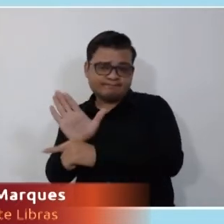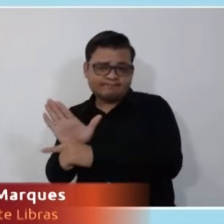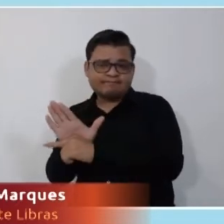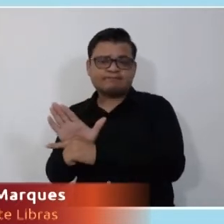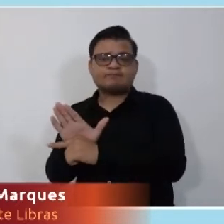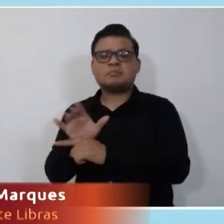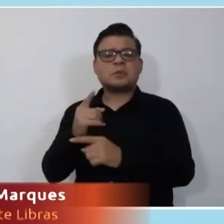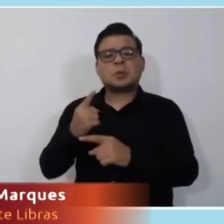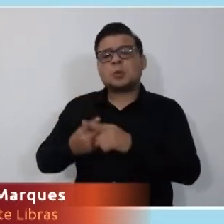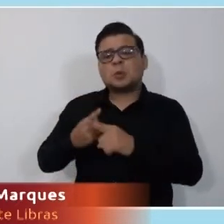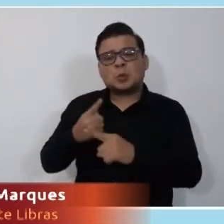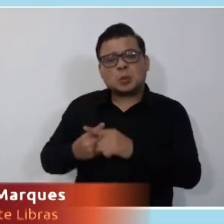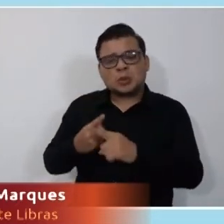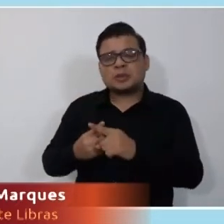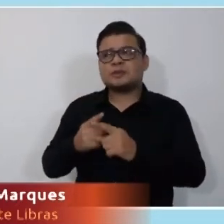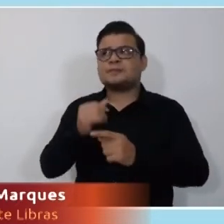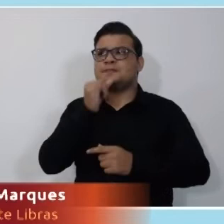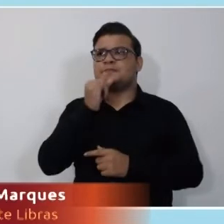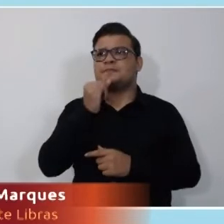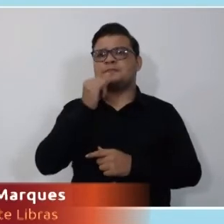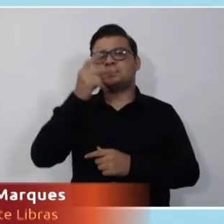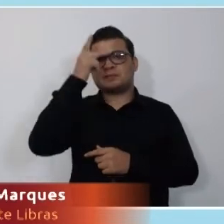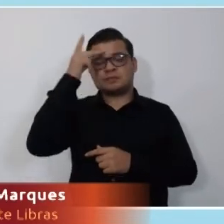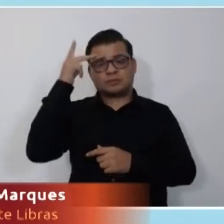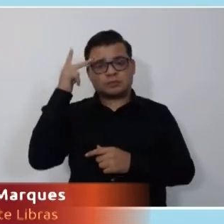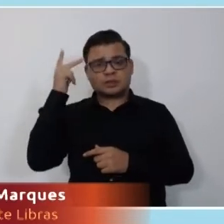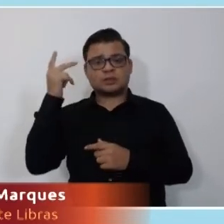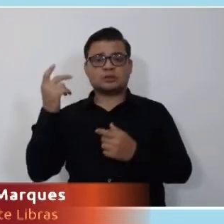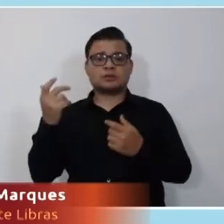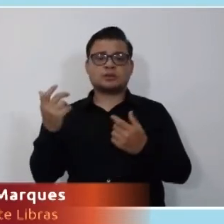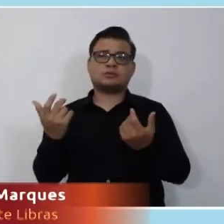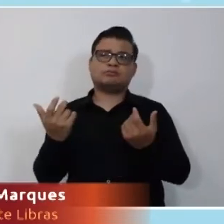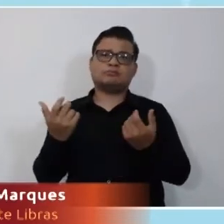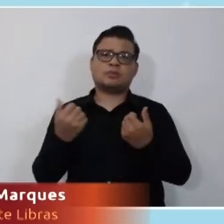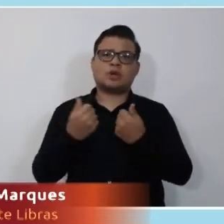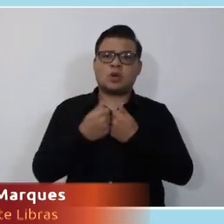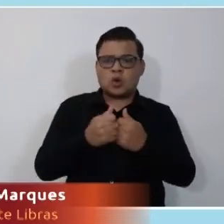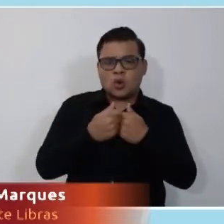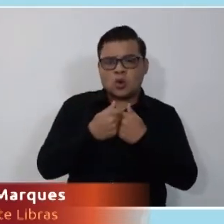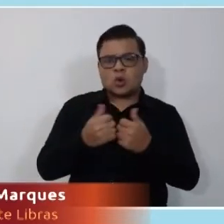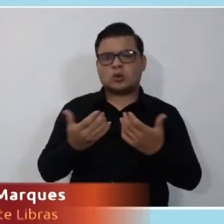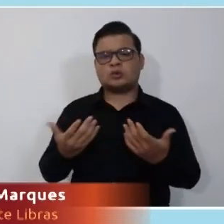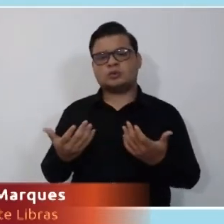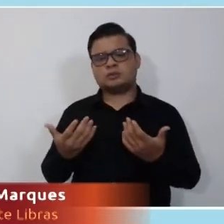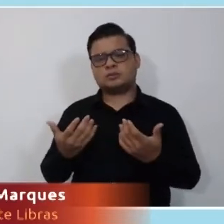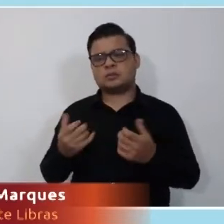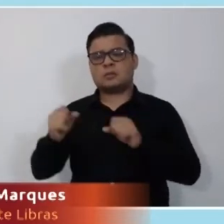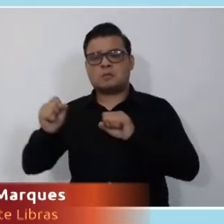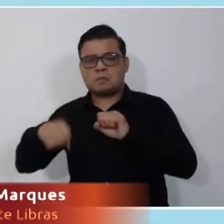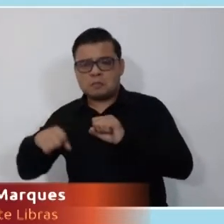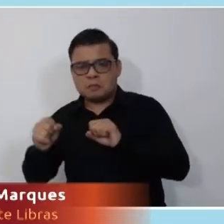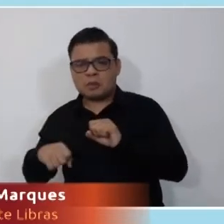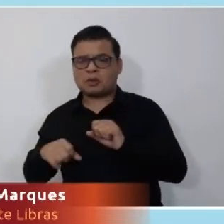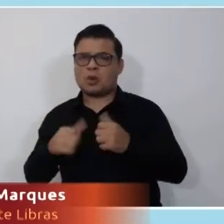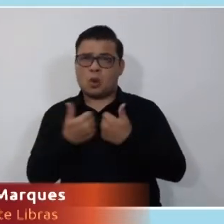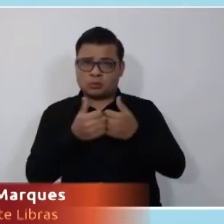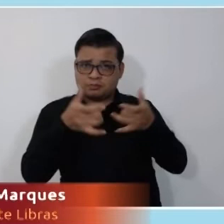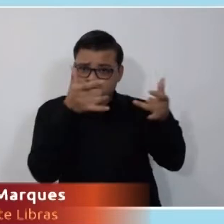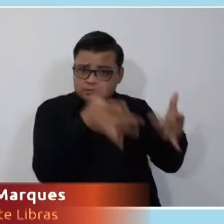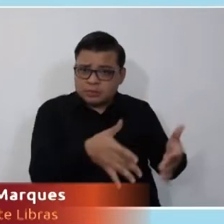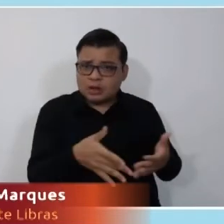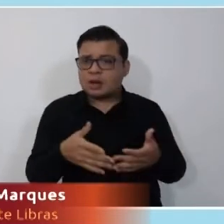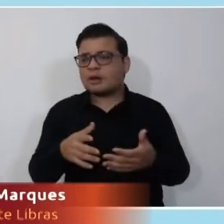fazer com que o cara que saiu do ônibus, foi para a moto, para o Uber, para o carro, ele volte para o transporte